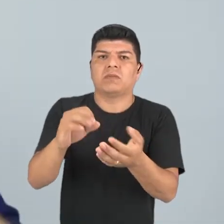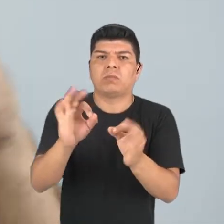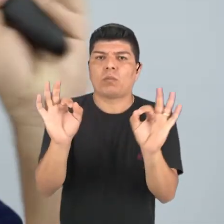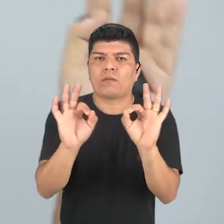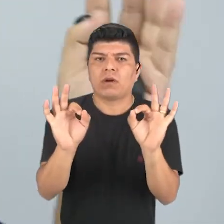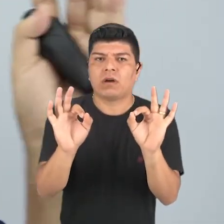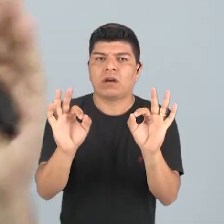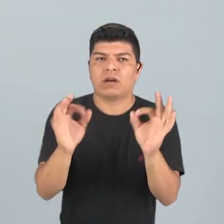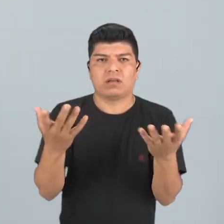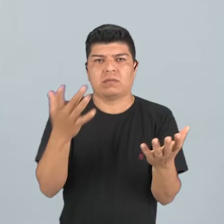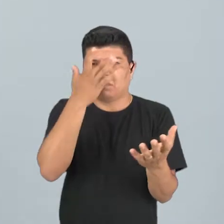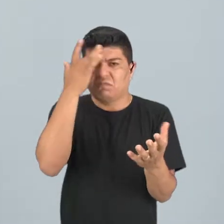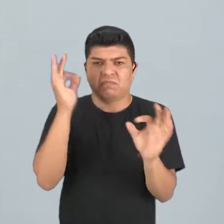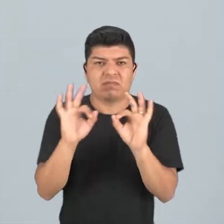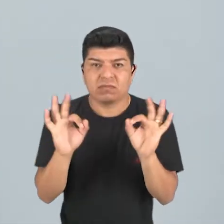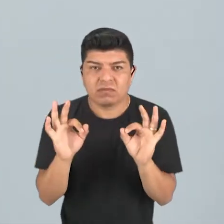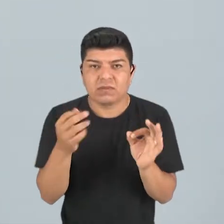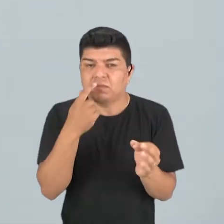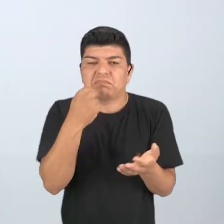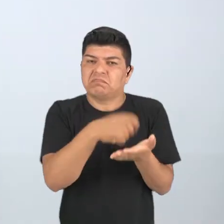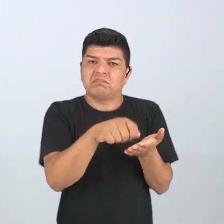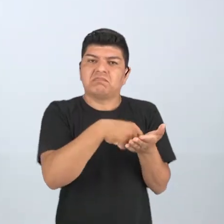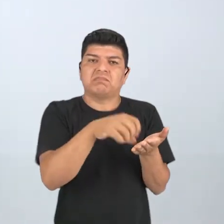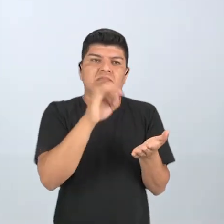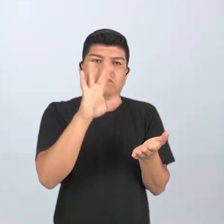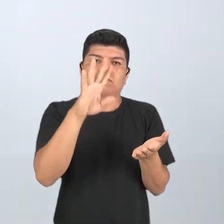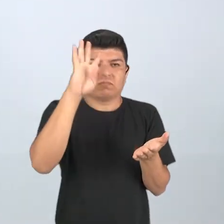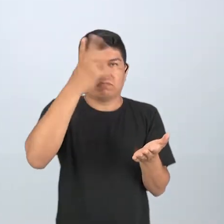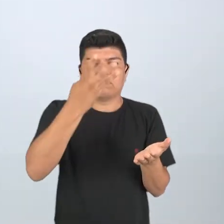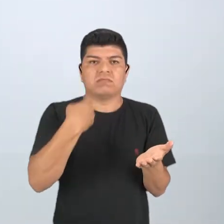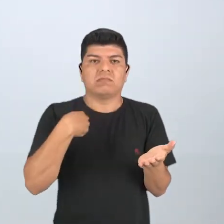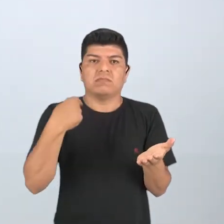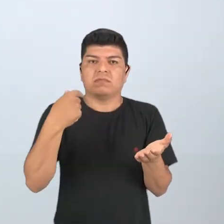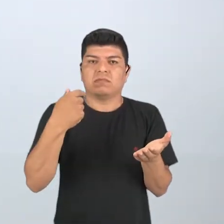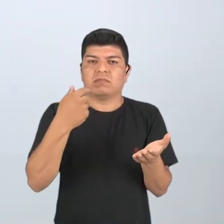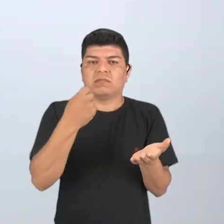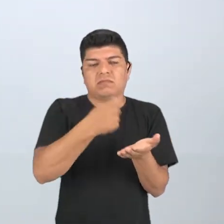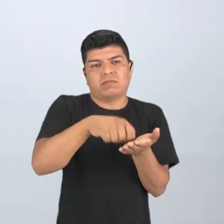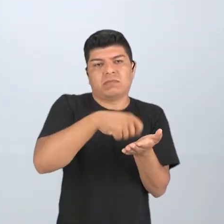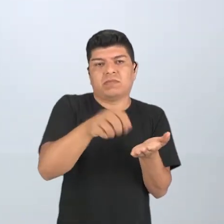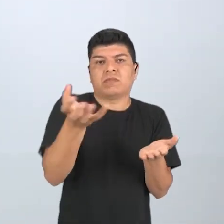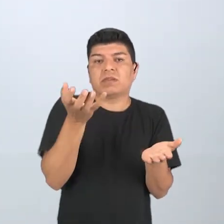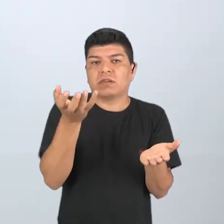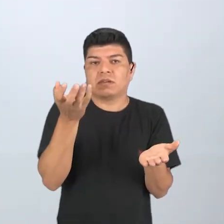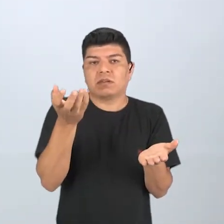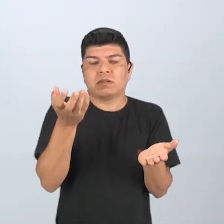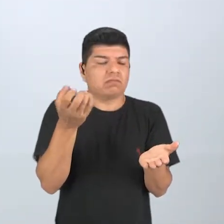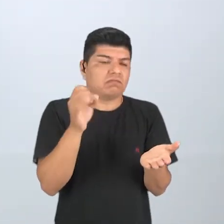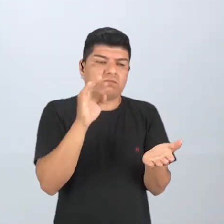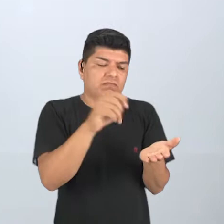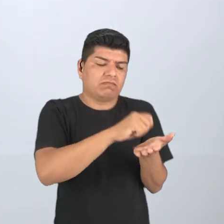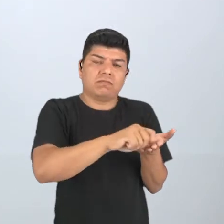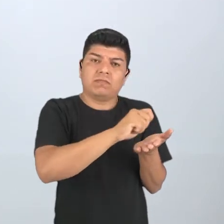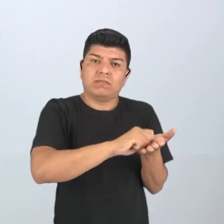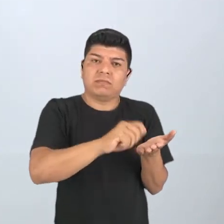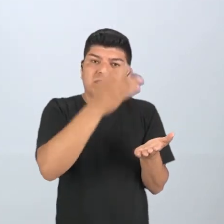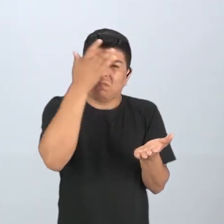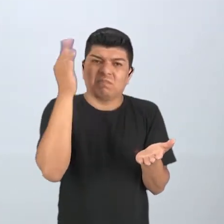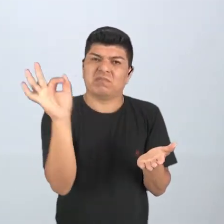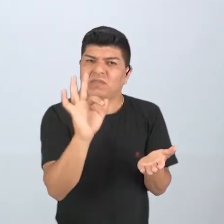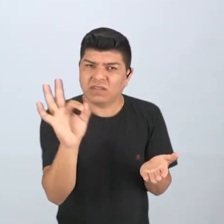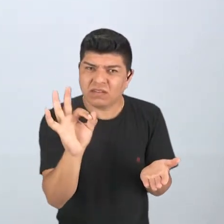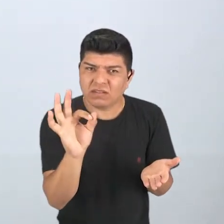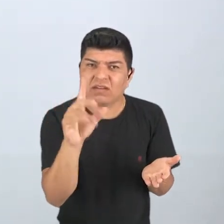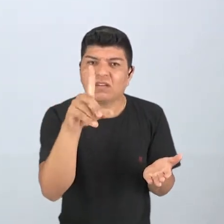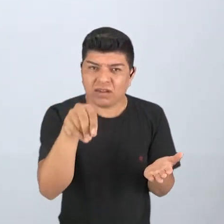vai mandar uma carta para ninguém? Ah, eu escrevi, resolvi, hoje acordei querendo escrever uma carta e vou escrever essa carta para ninguém.